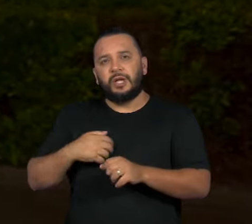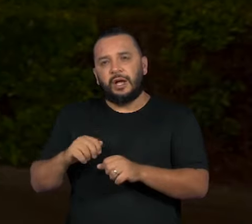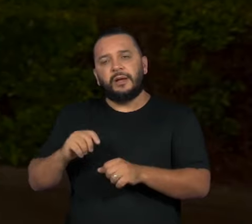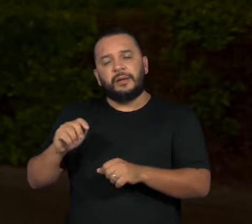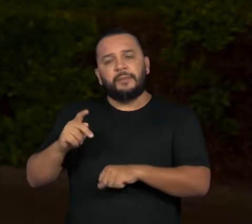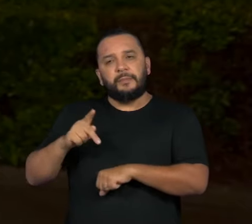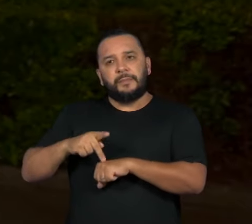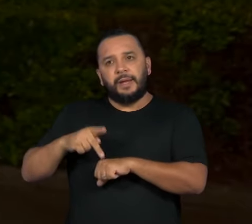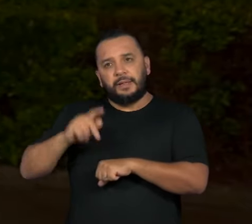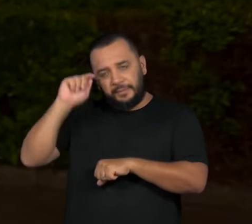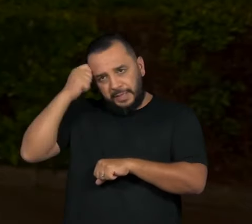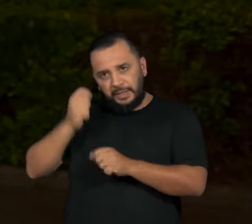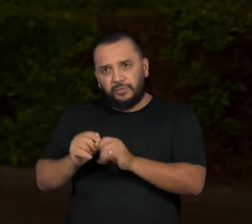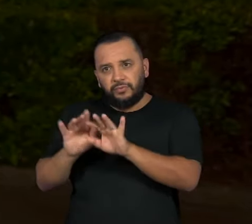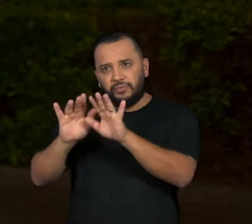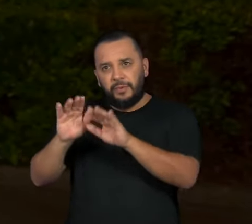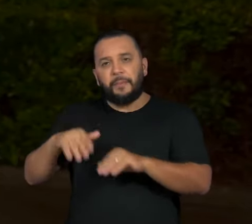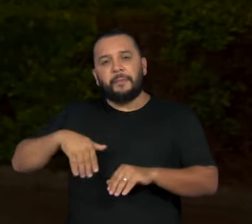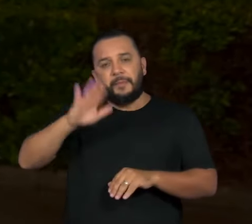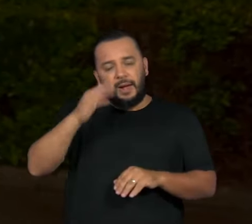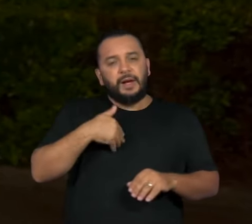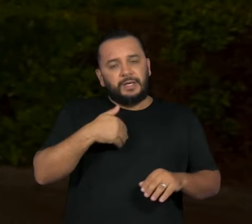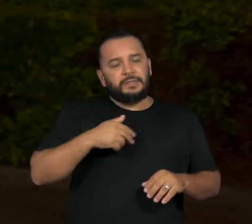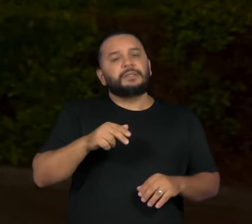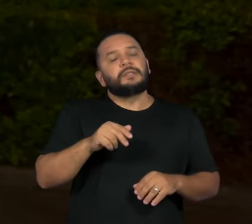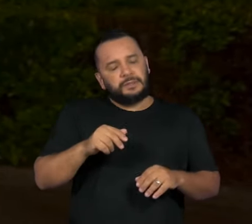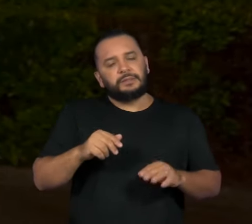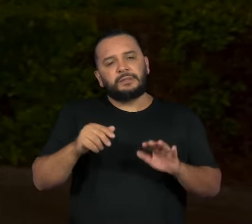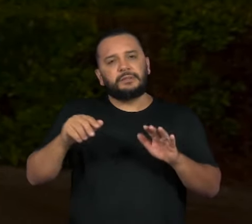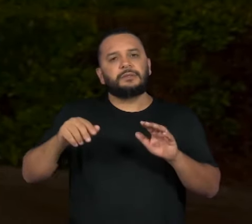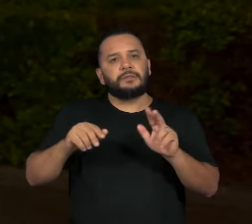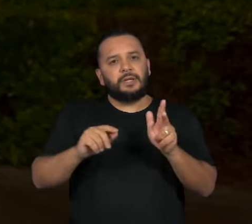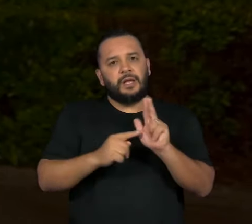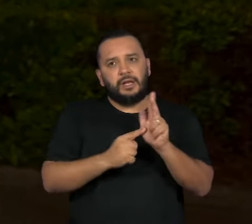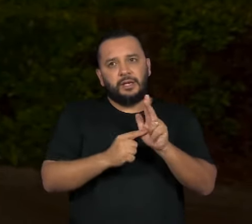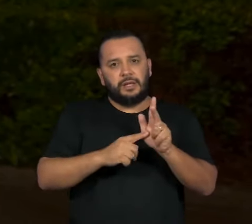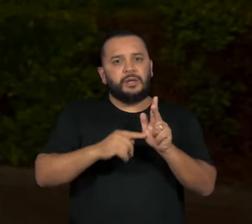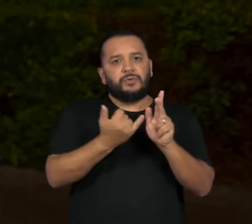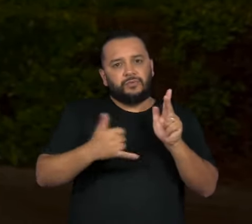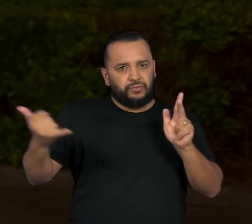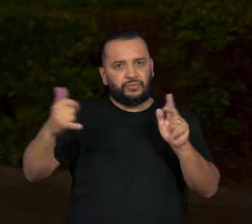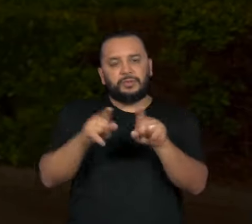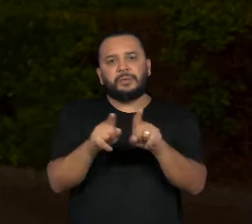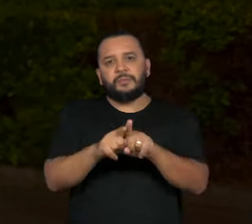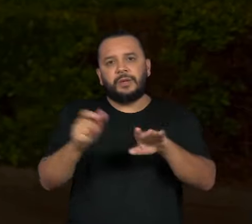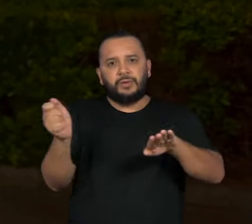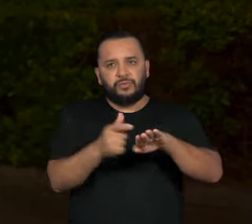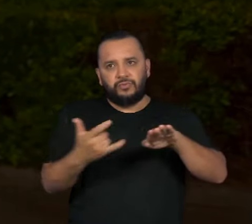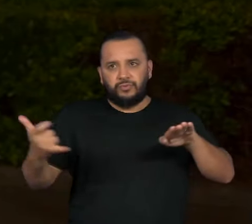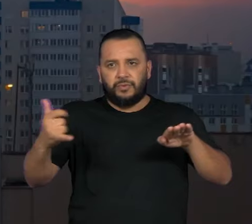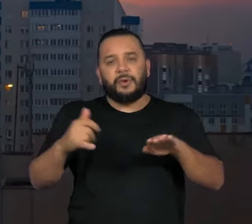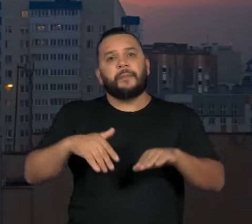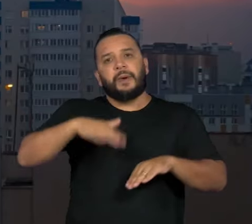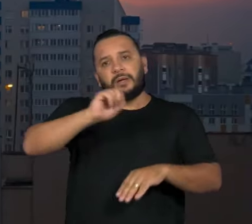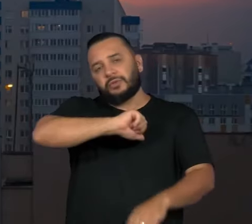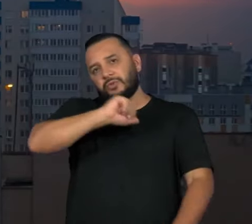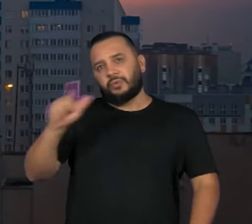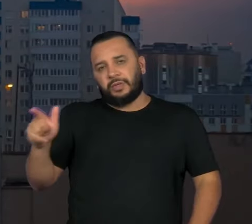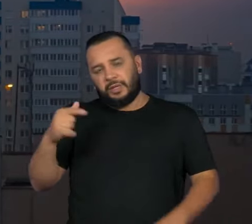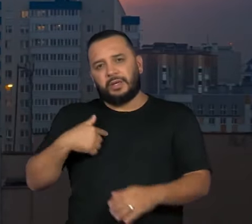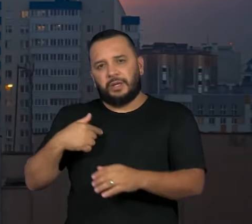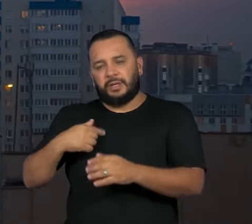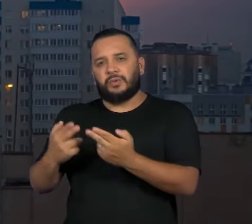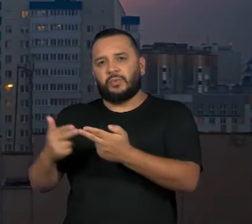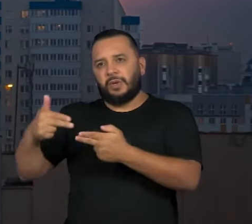Pela primeira vez, a produção de energia eólica e solar ultrapassou a gerada por gás e pelas usinas nucleares. Mesmo assim,